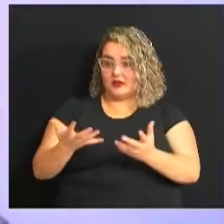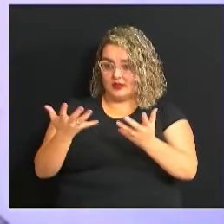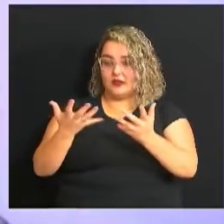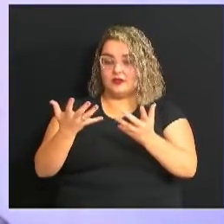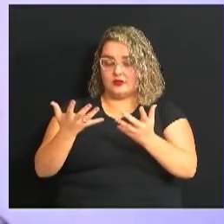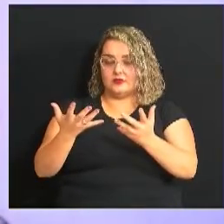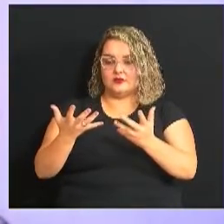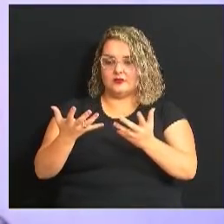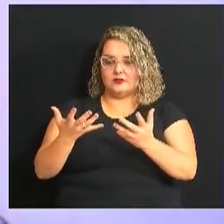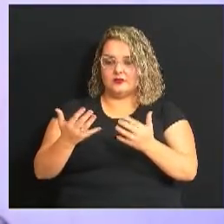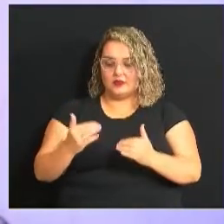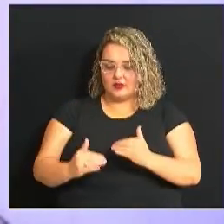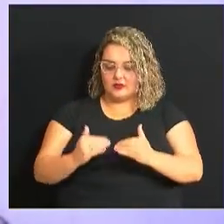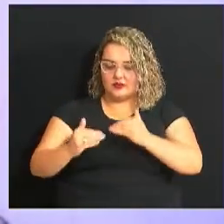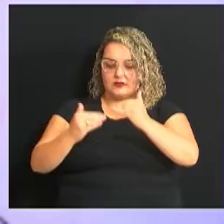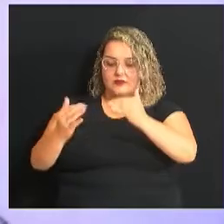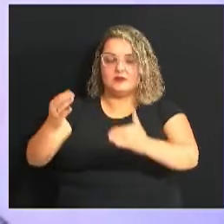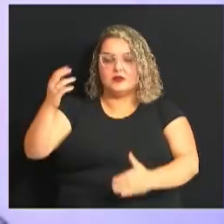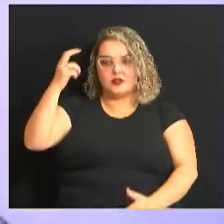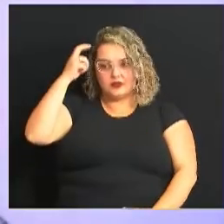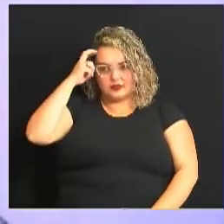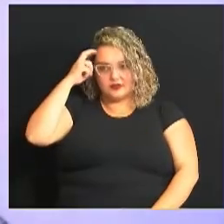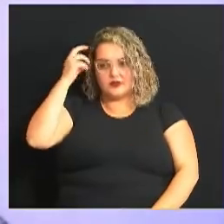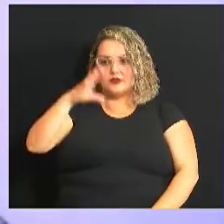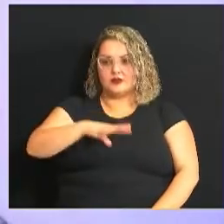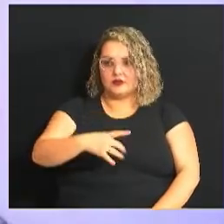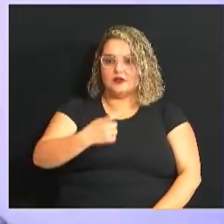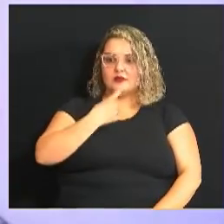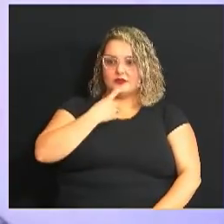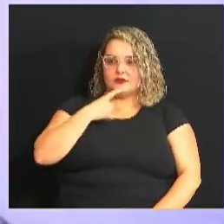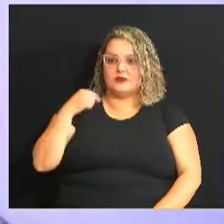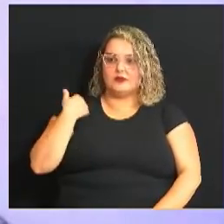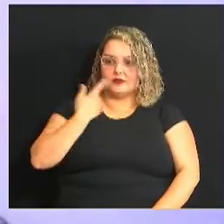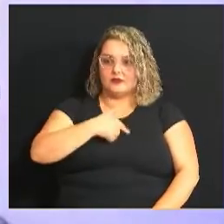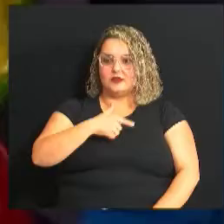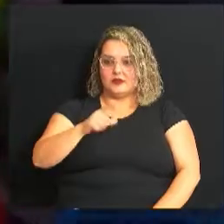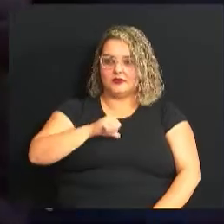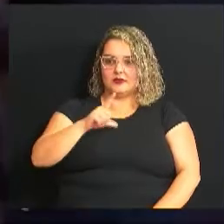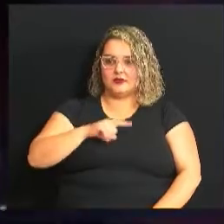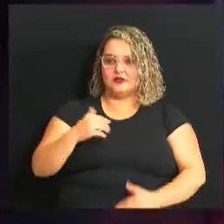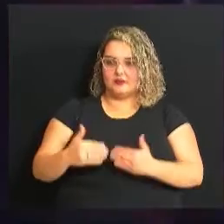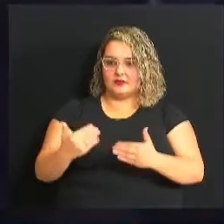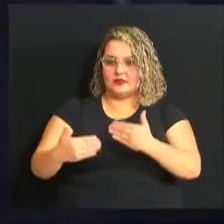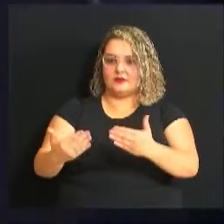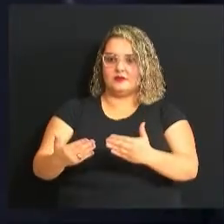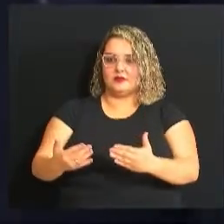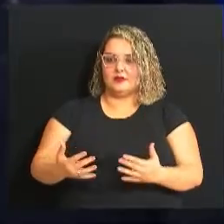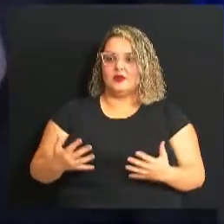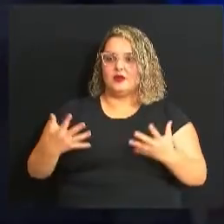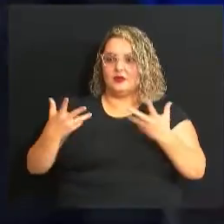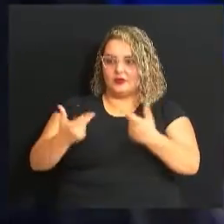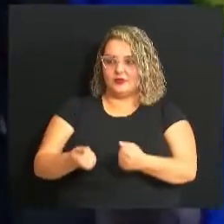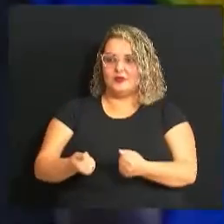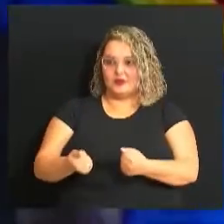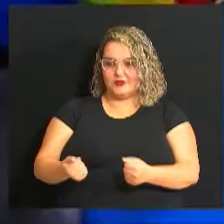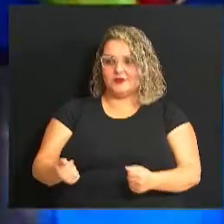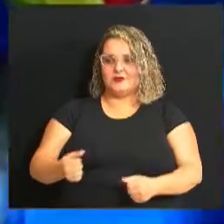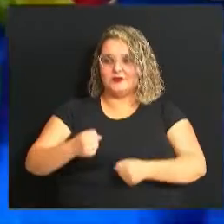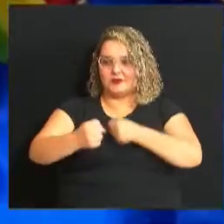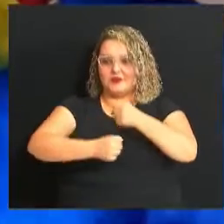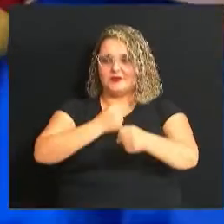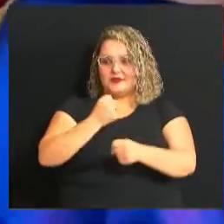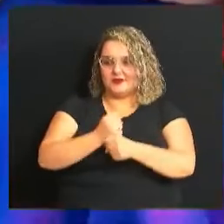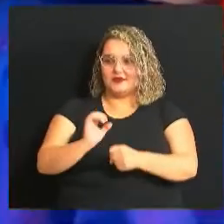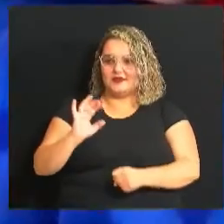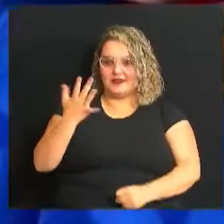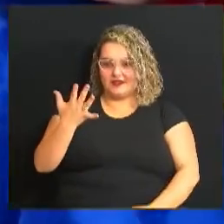para o desenvolvimento cultural na cidade que nós temos em andamento. Todos os anos serão realizadas atividades que